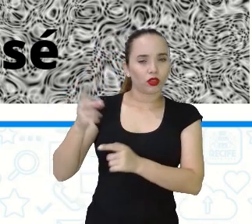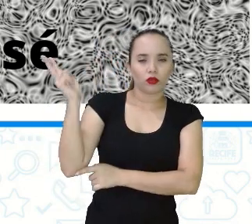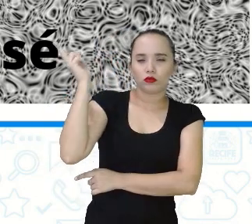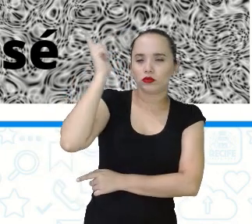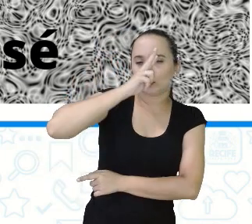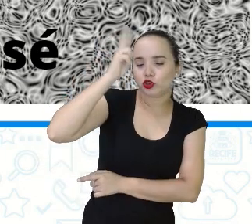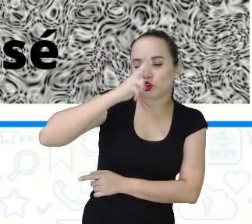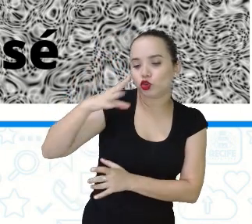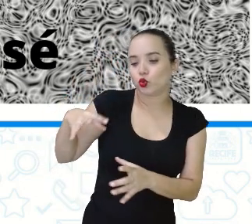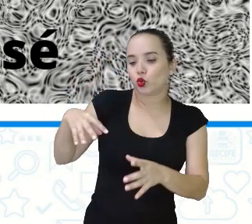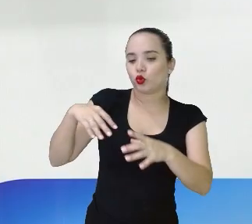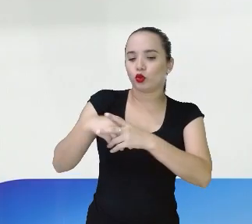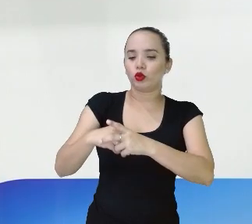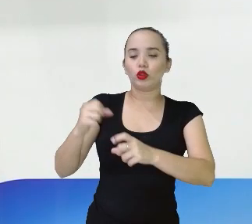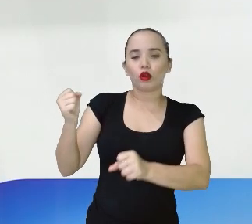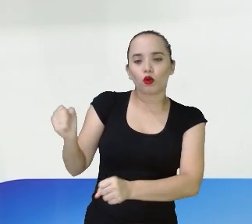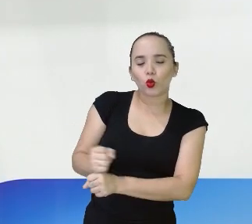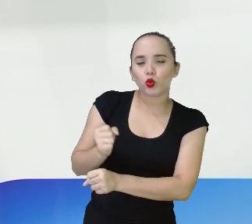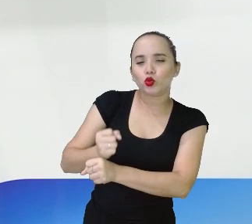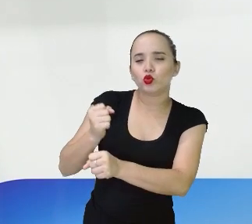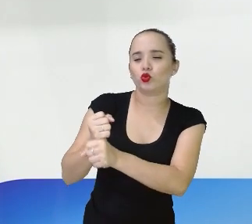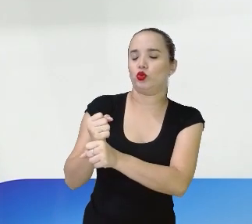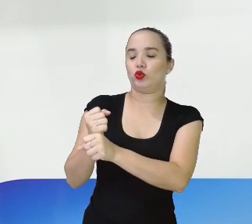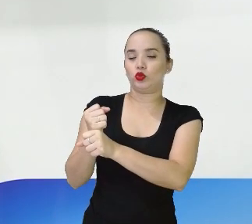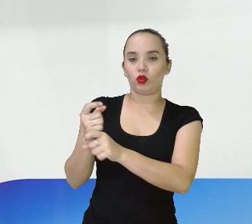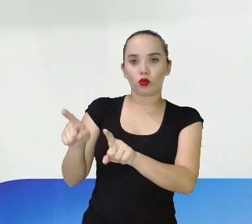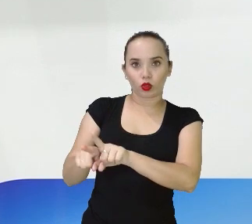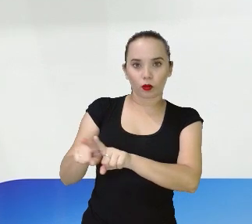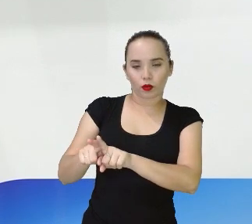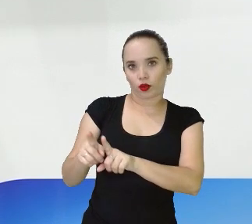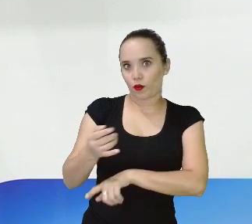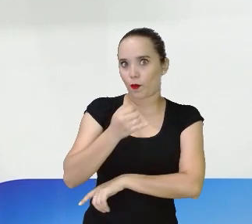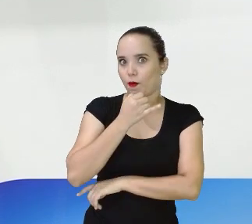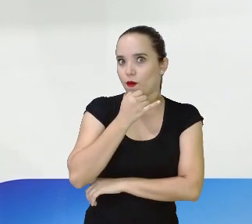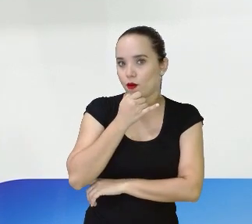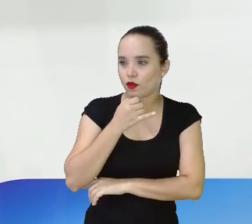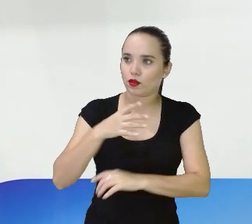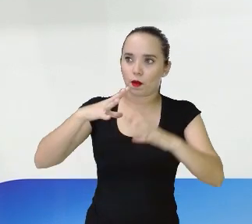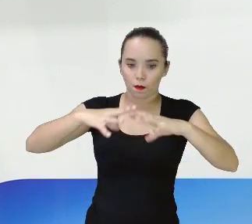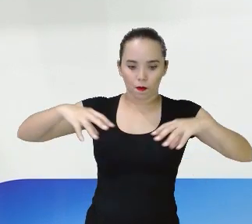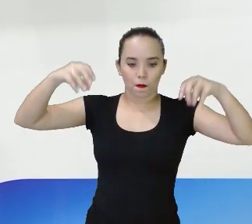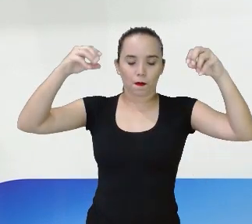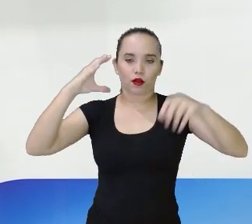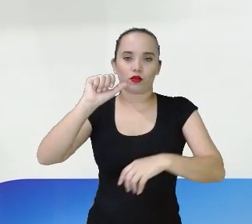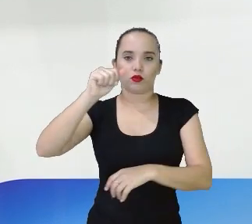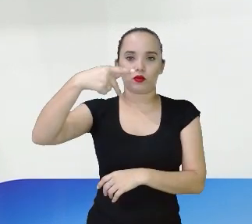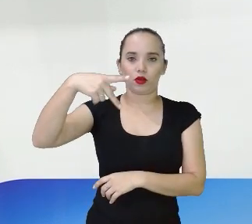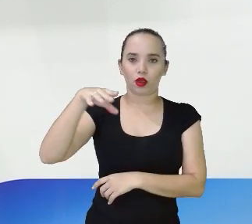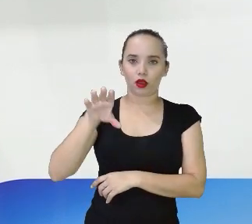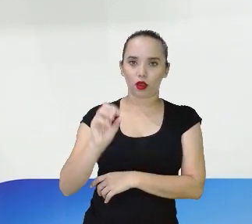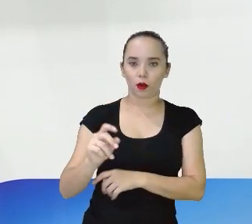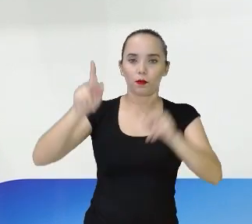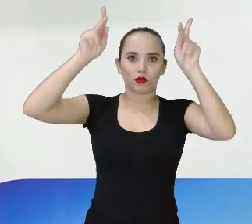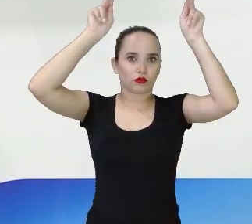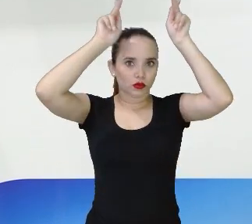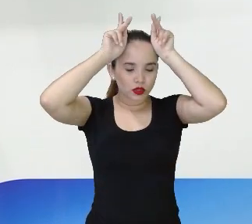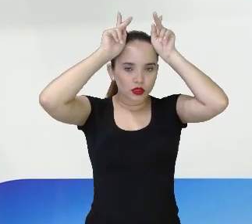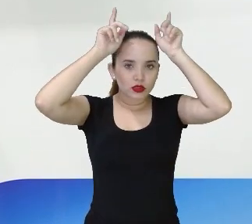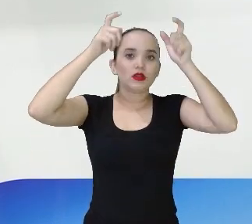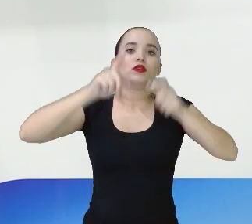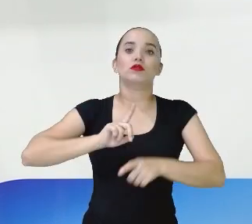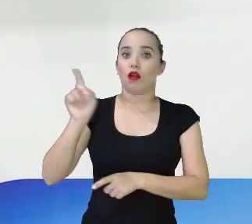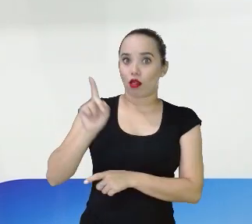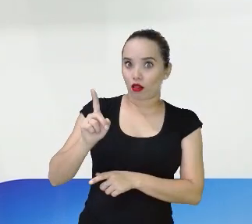sua vivência. Por exemplo, o Palácio do Campo das Princesas é lá onde ficam, né, os nossos